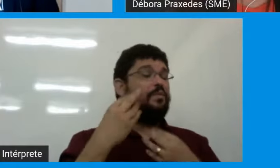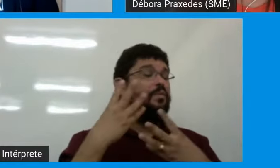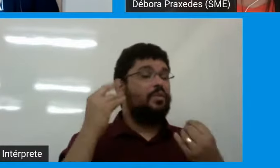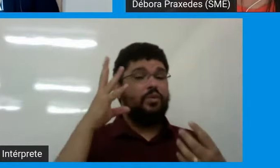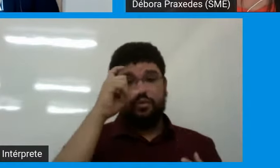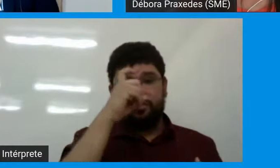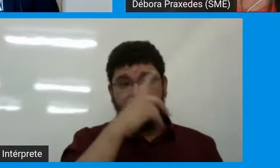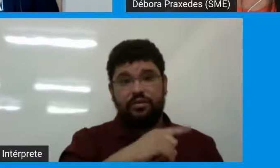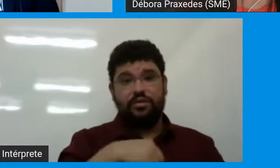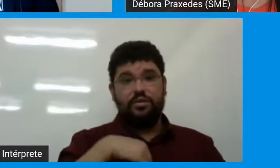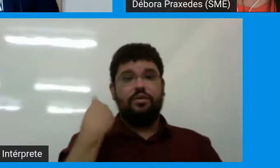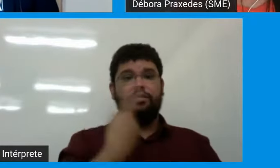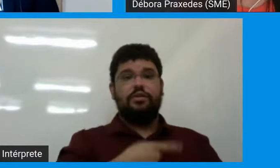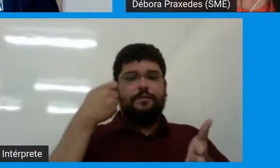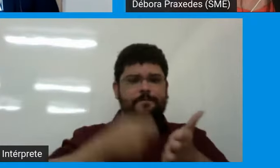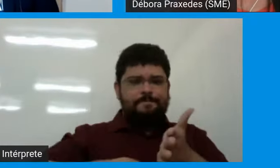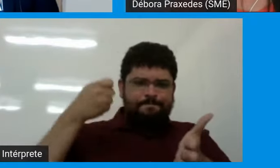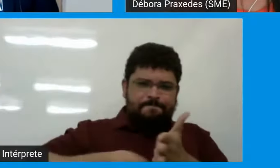tentaremos